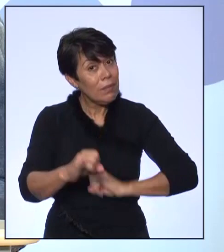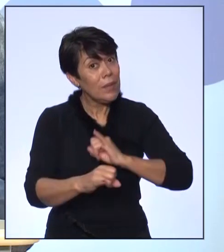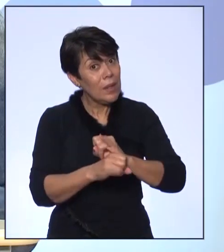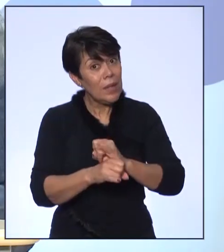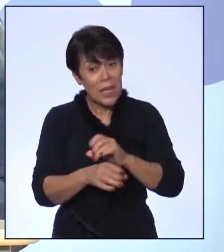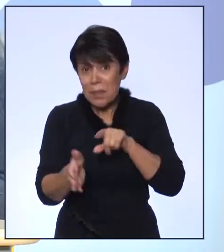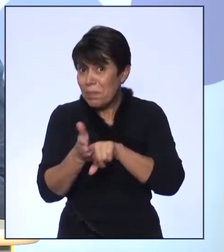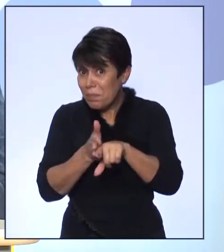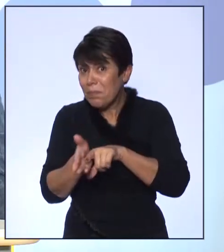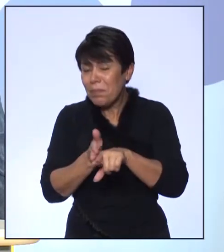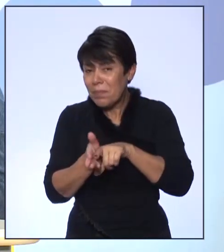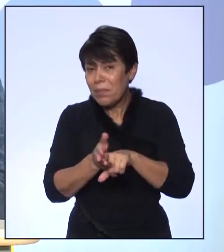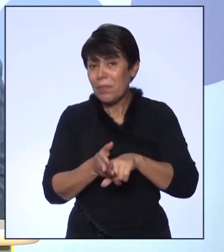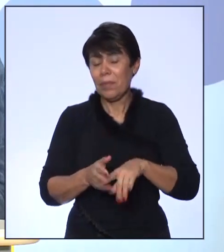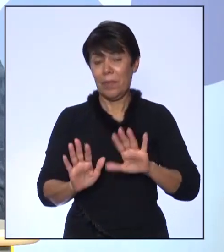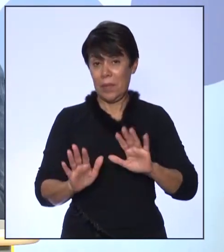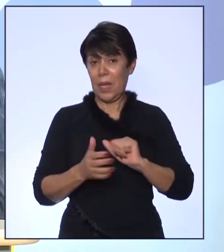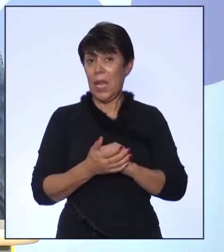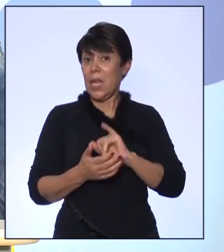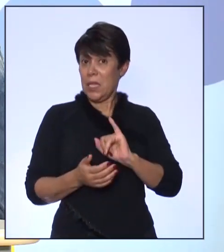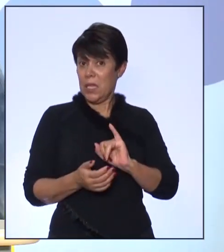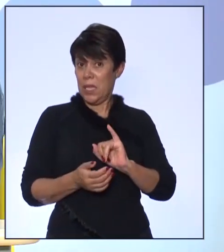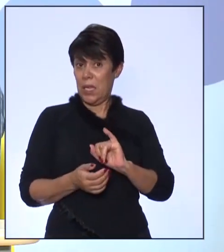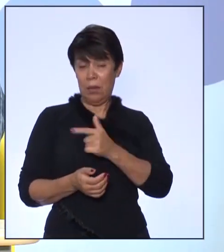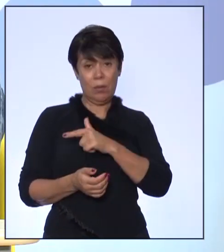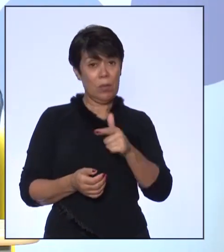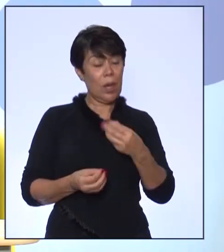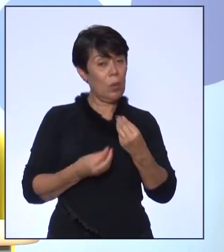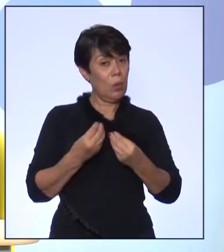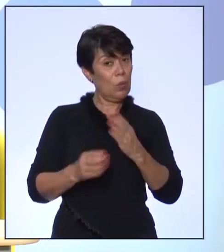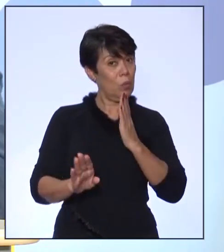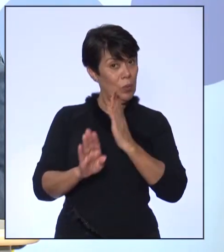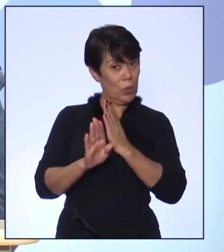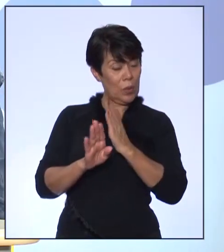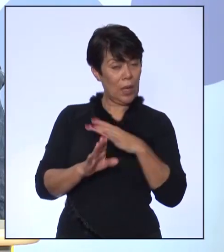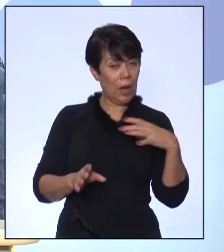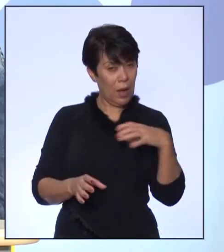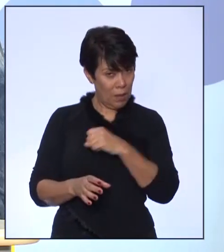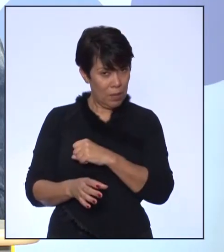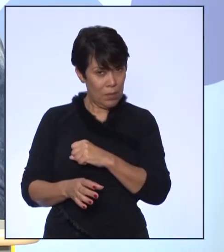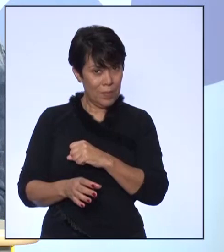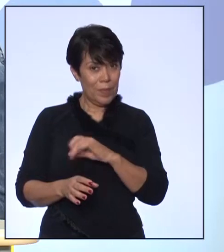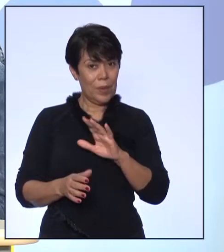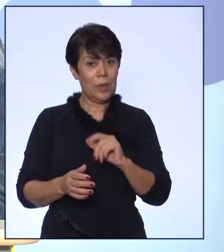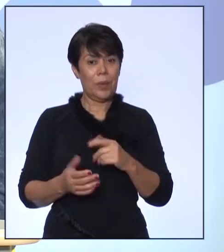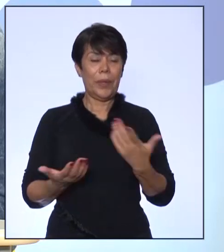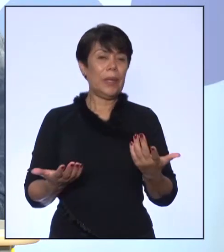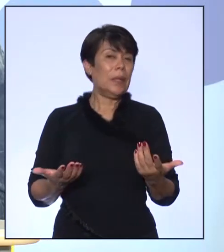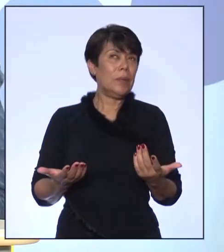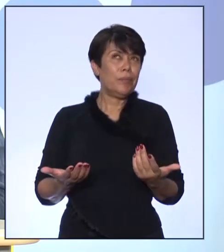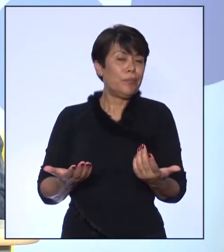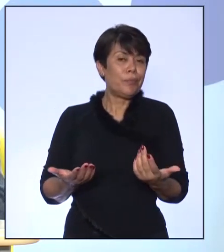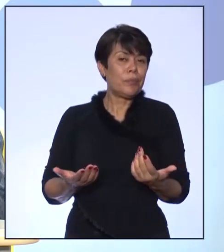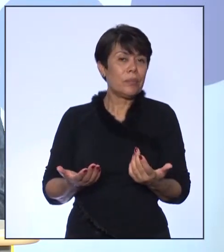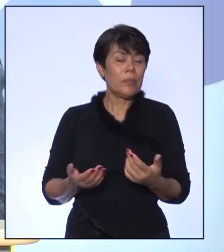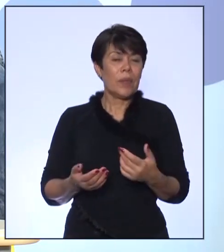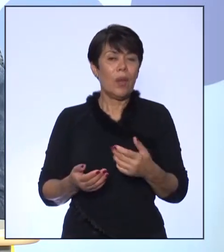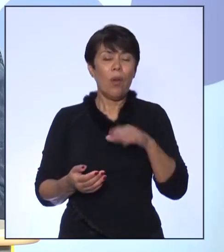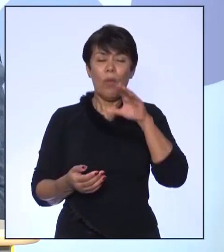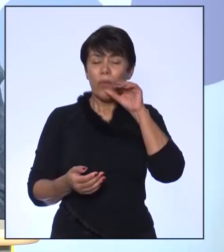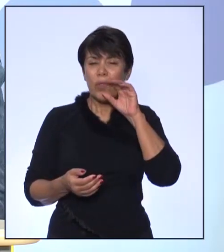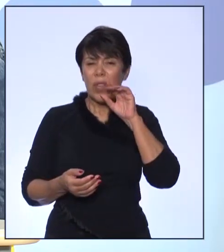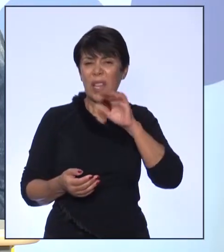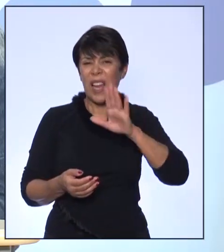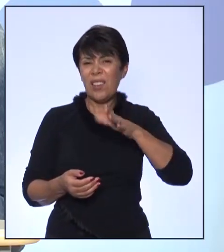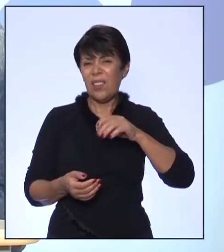assim, se você não tiver uma forma de descobrir isso rapidamente, né, através aí de um funcionário mais antigo da escola,